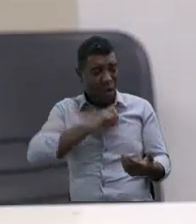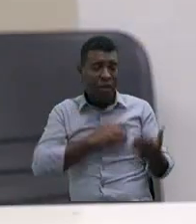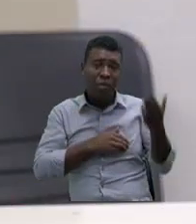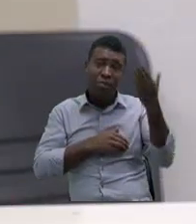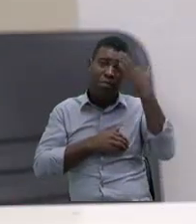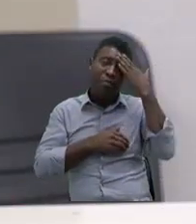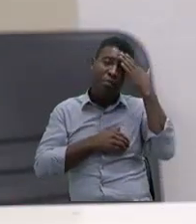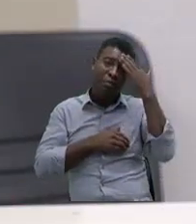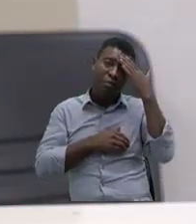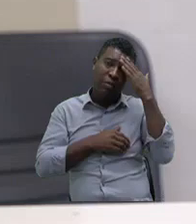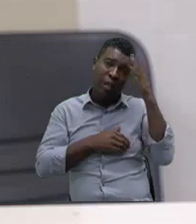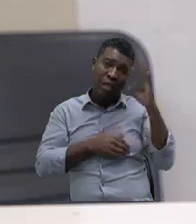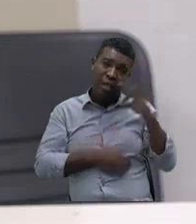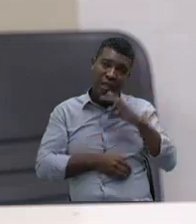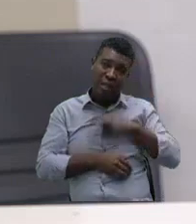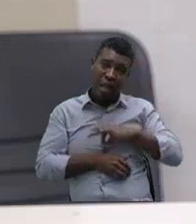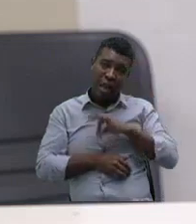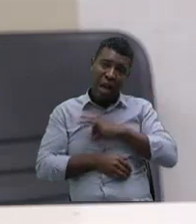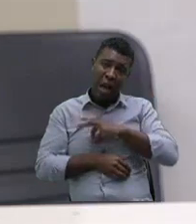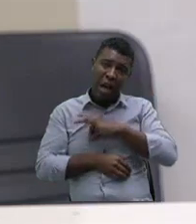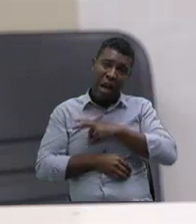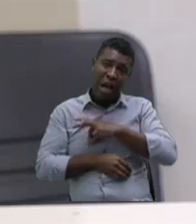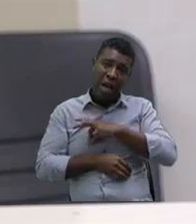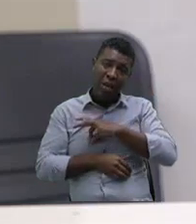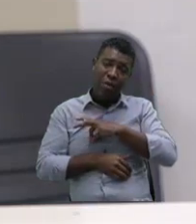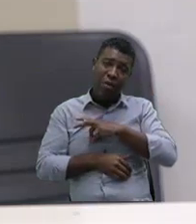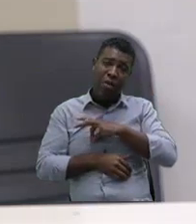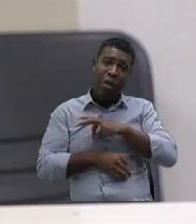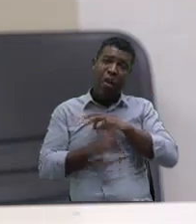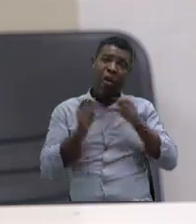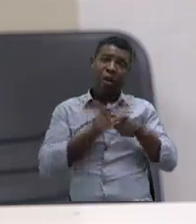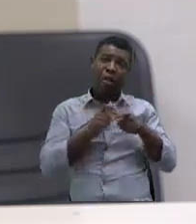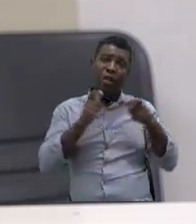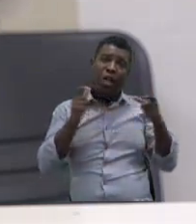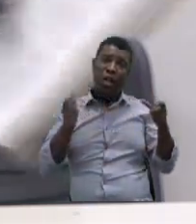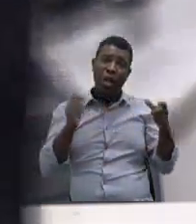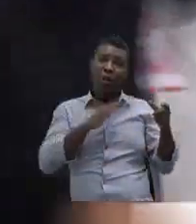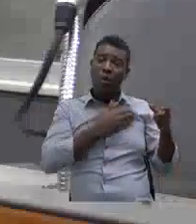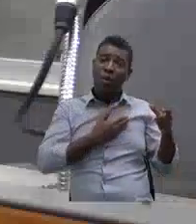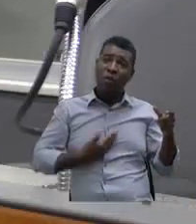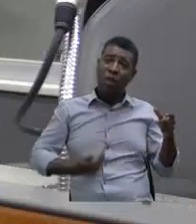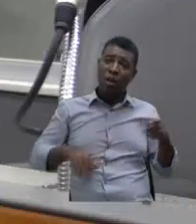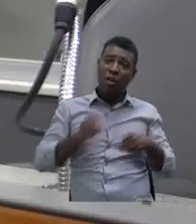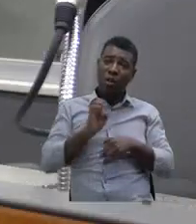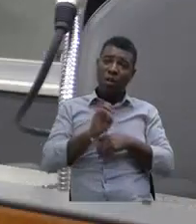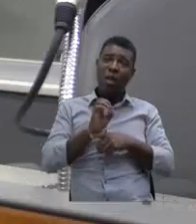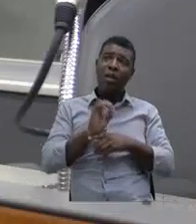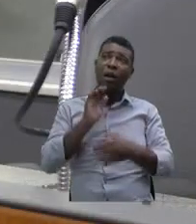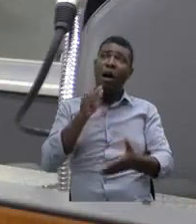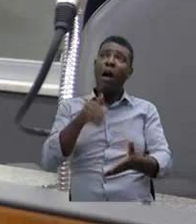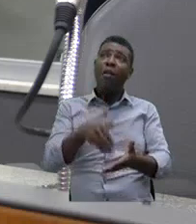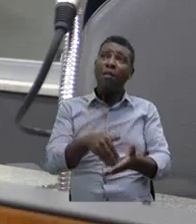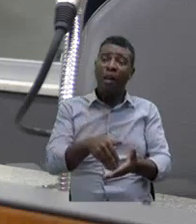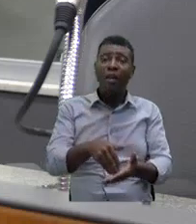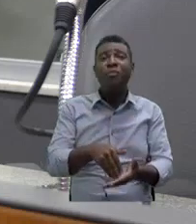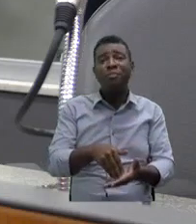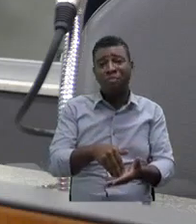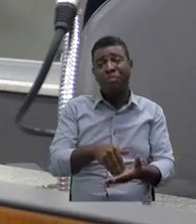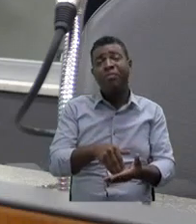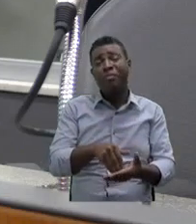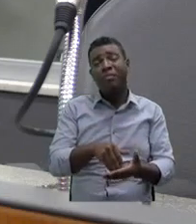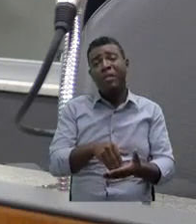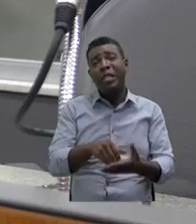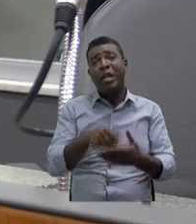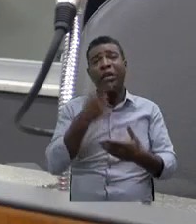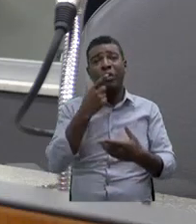Assim, aliás, os salários em geral do governo do estado, até que haja assim, uma recuperação, eles são também um